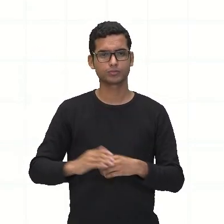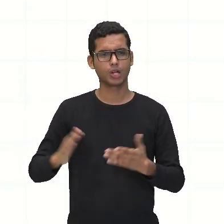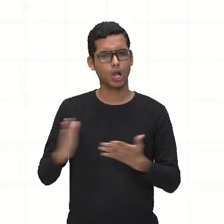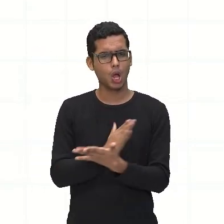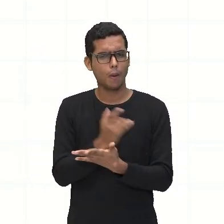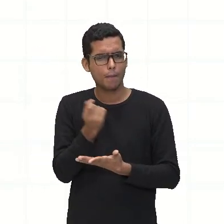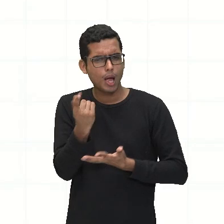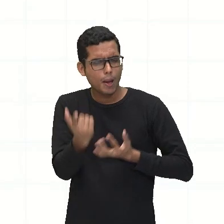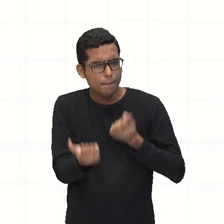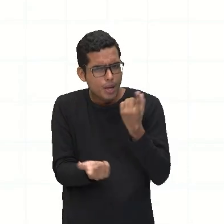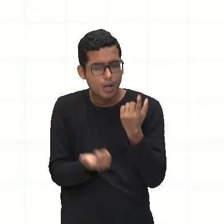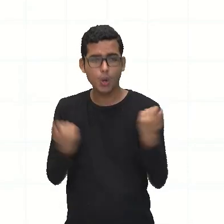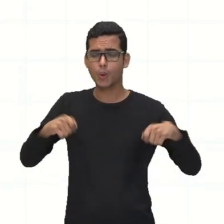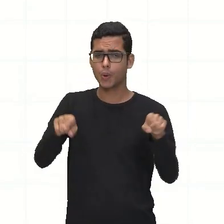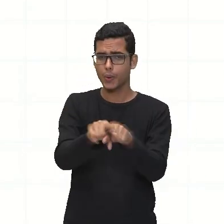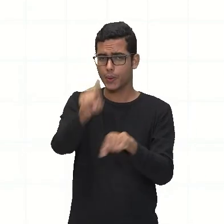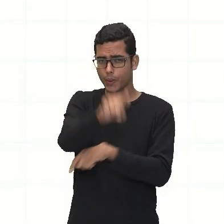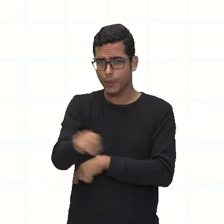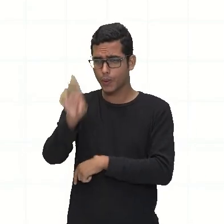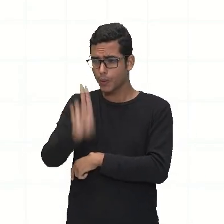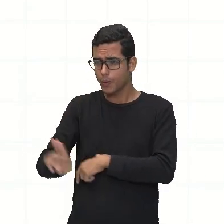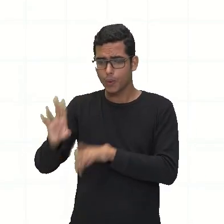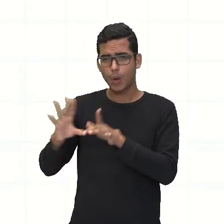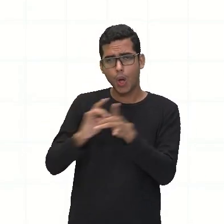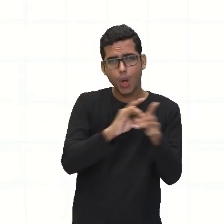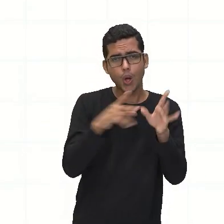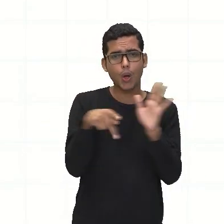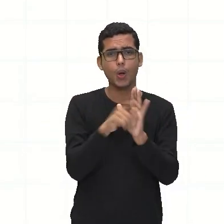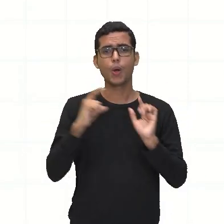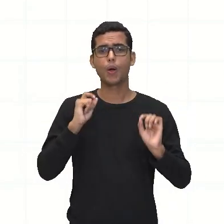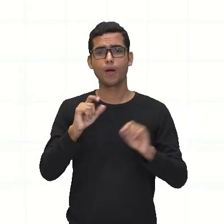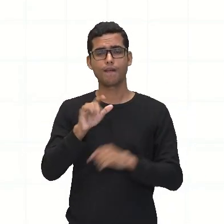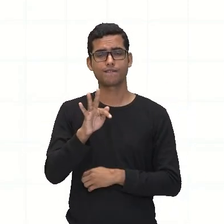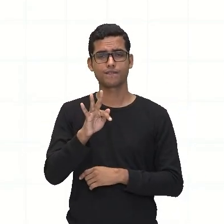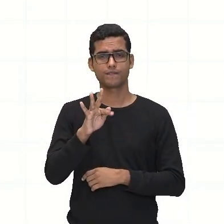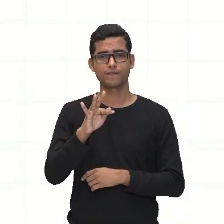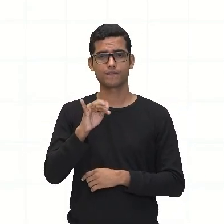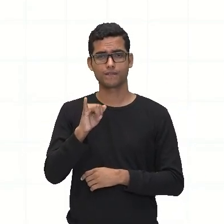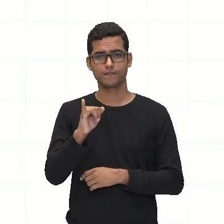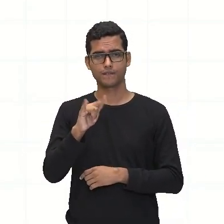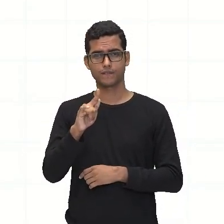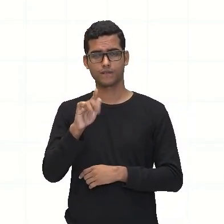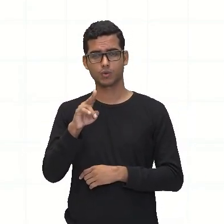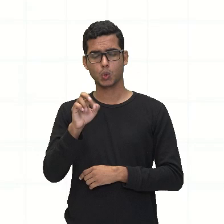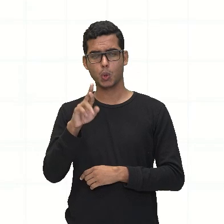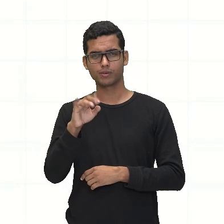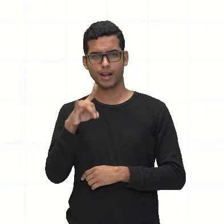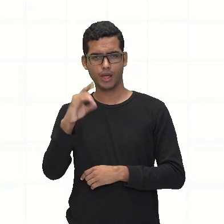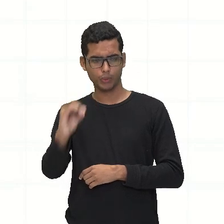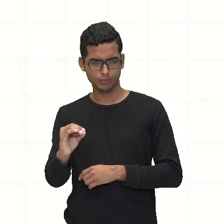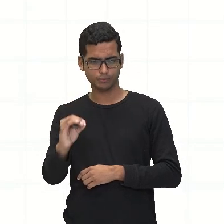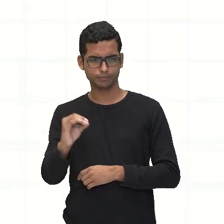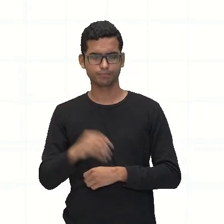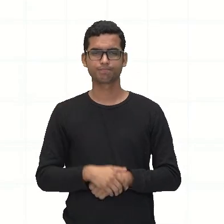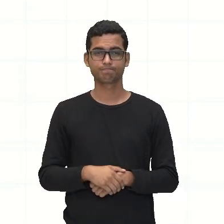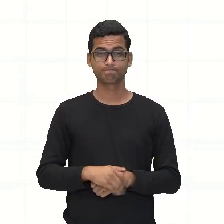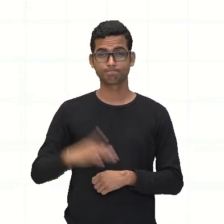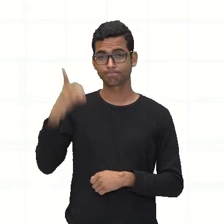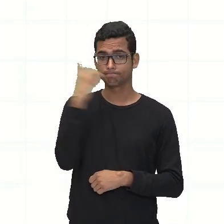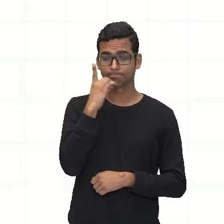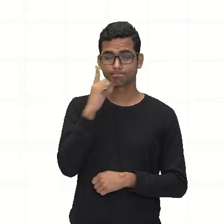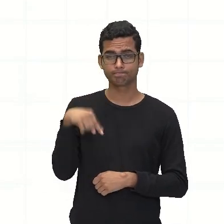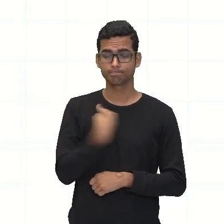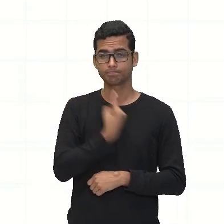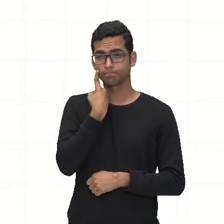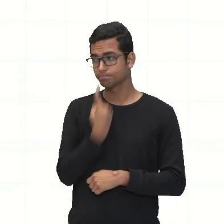vezes, você pode utilizar o sentido figurado, e nós fazemos isso no dia a dia nas nossas conversas. E aqui, em relação ao